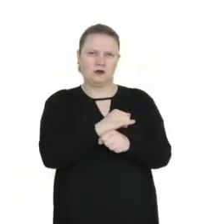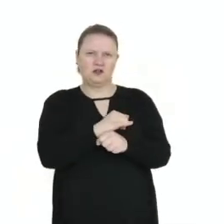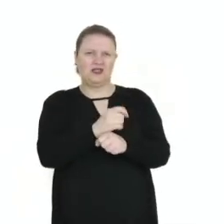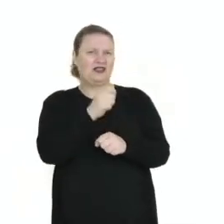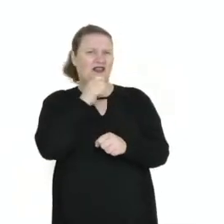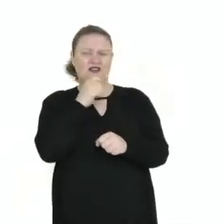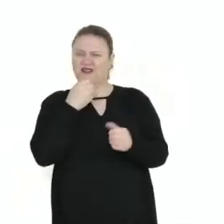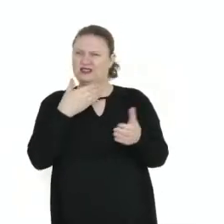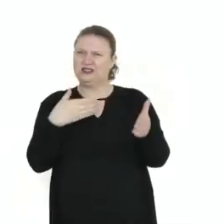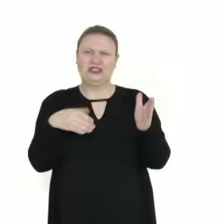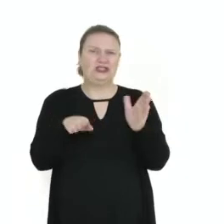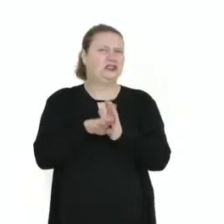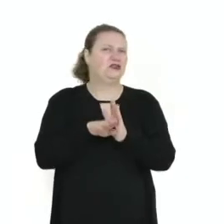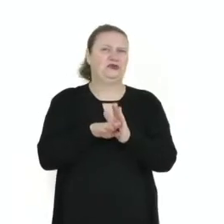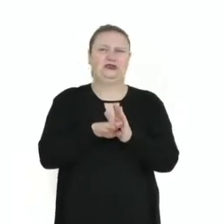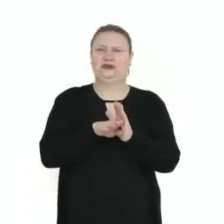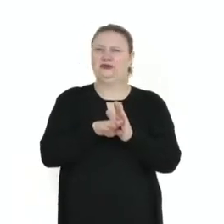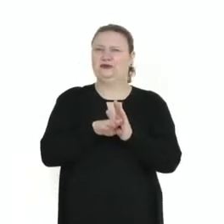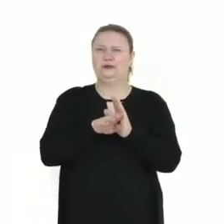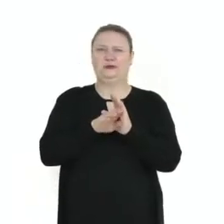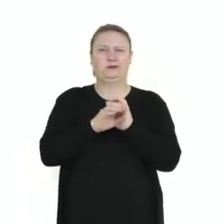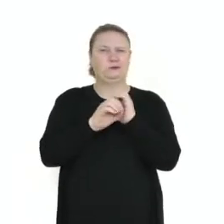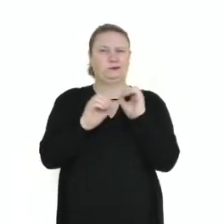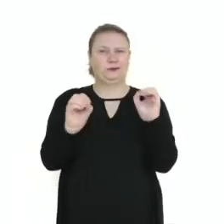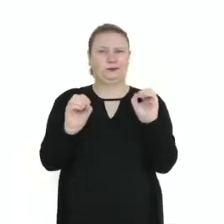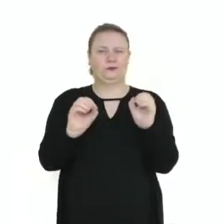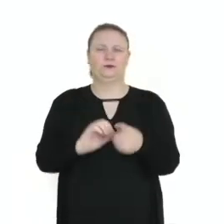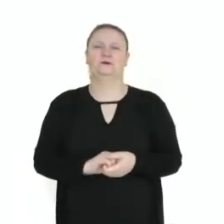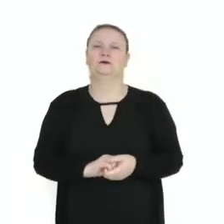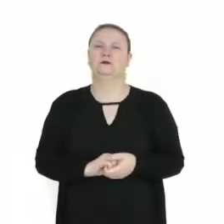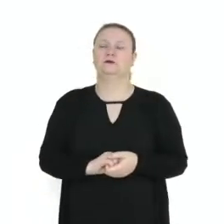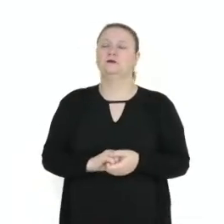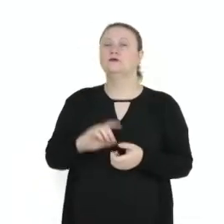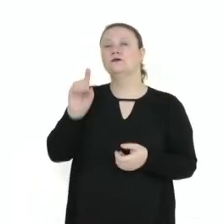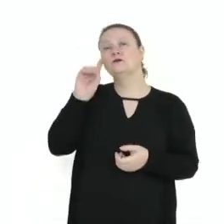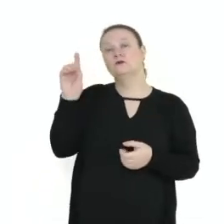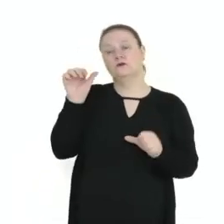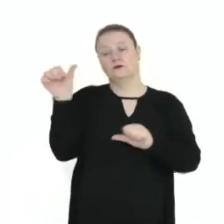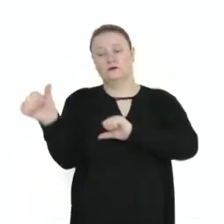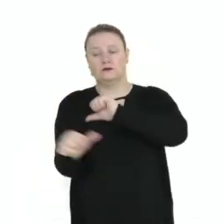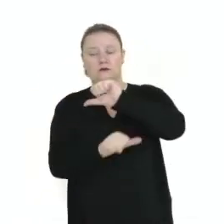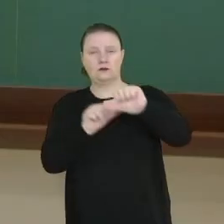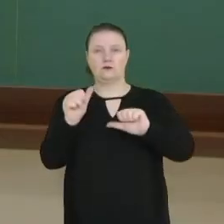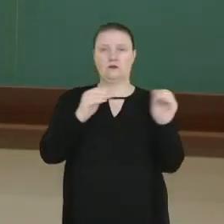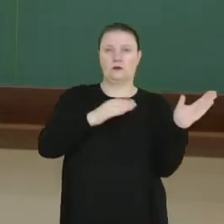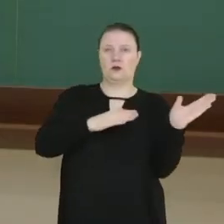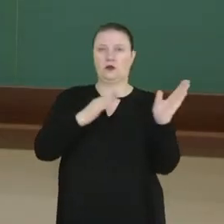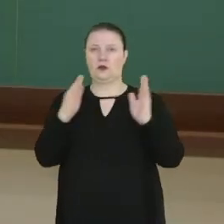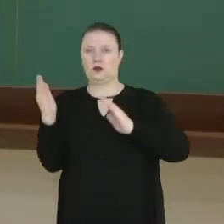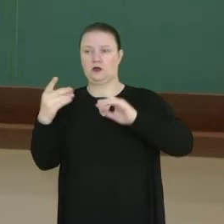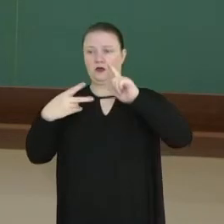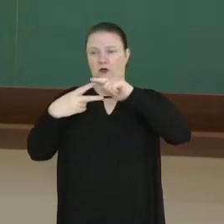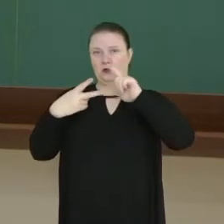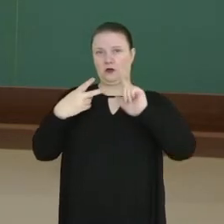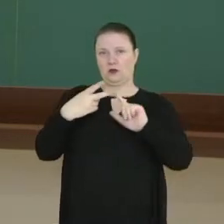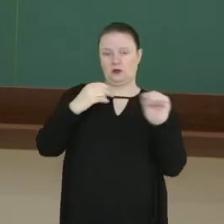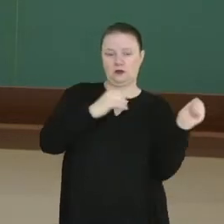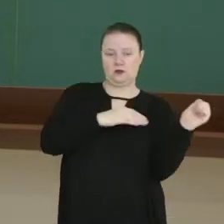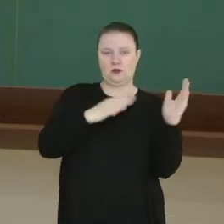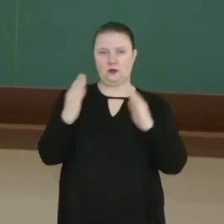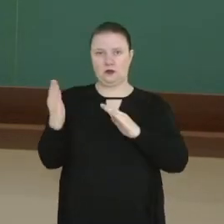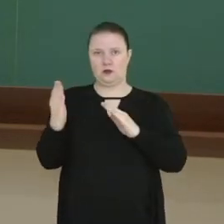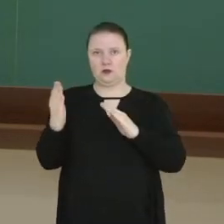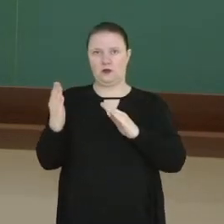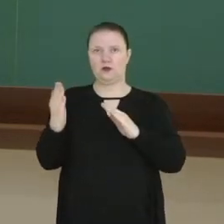Essa fala é um exemplo de período composto. Transforme esse período em dois períodos simples. Então, transforme de